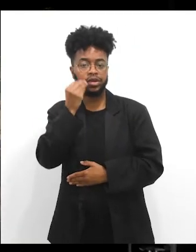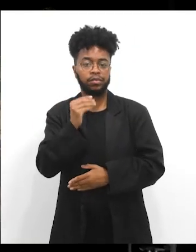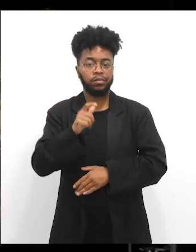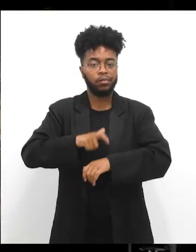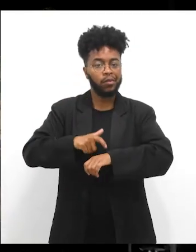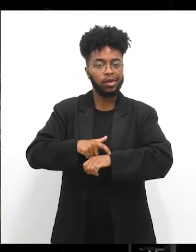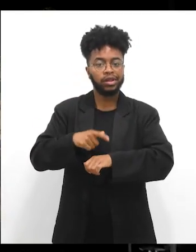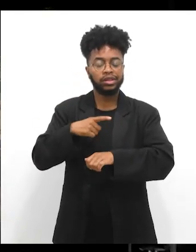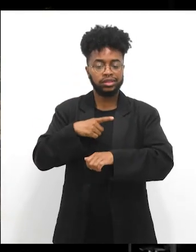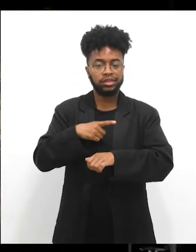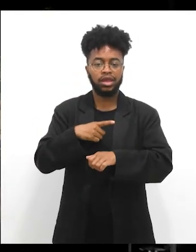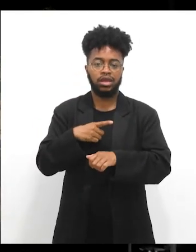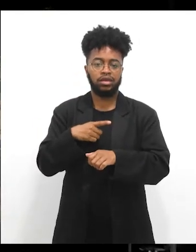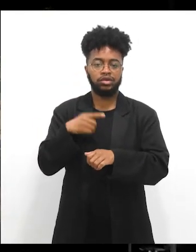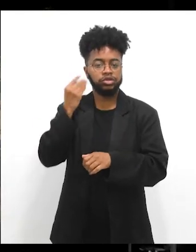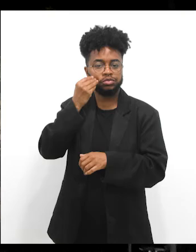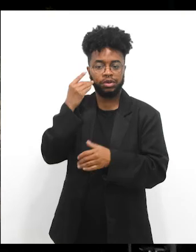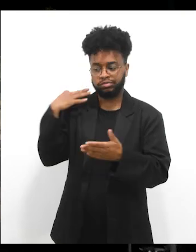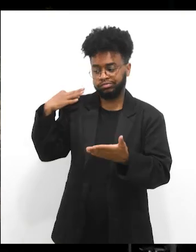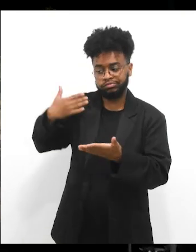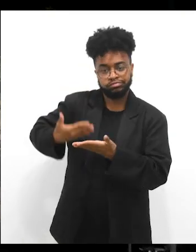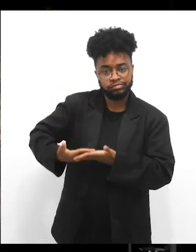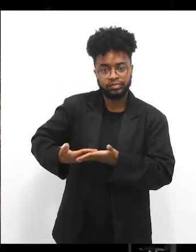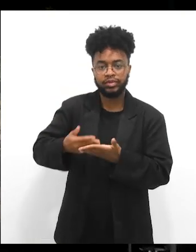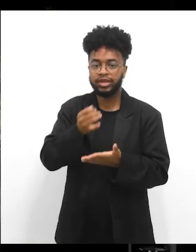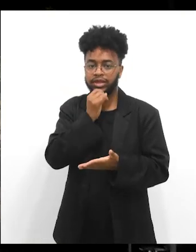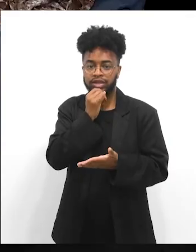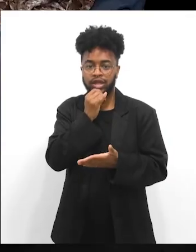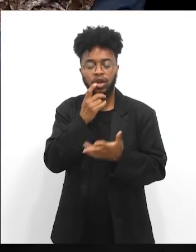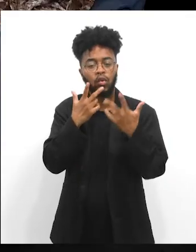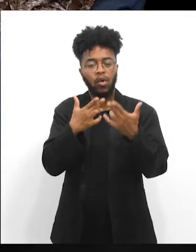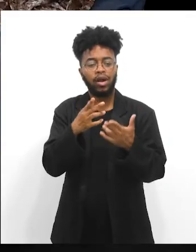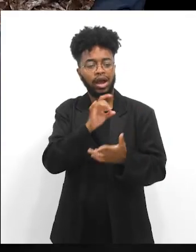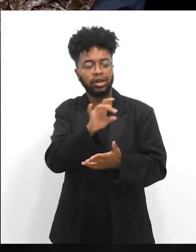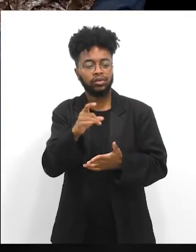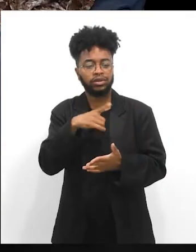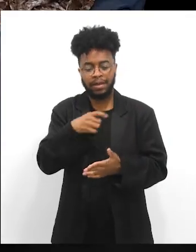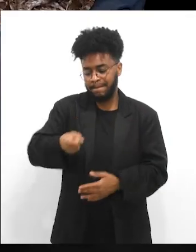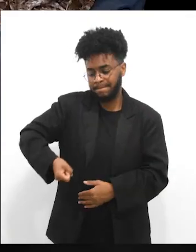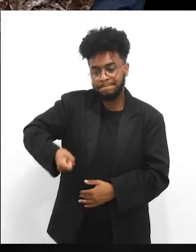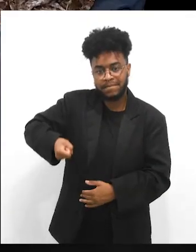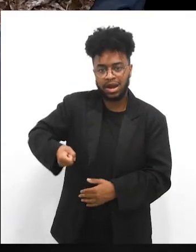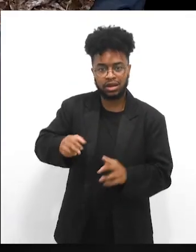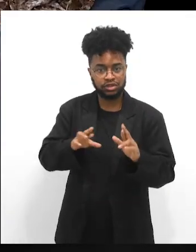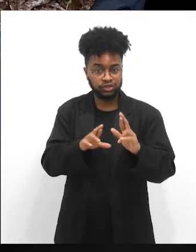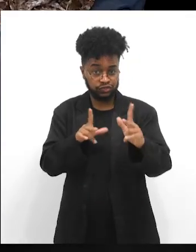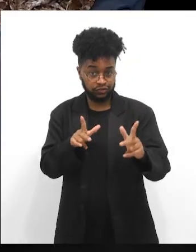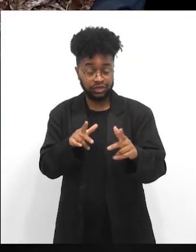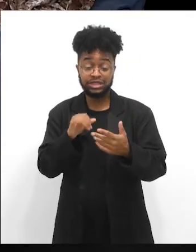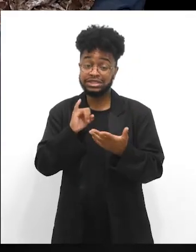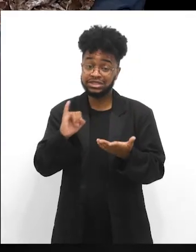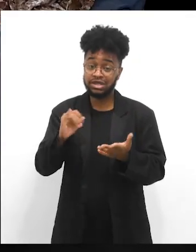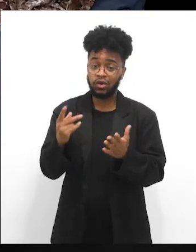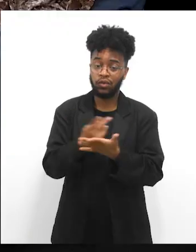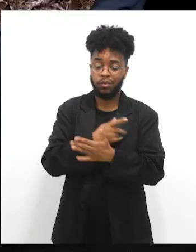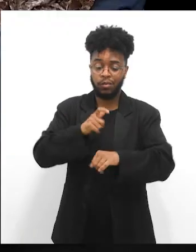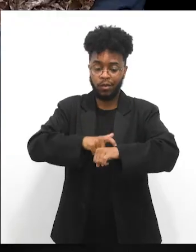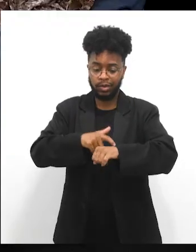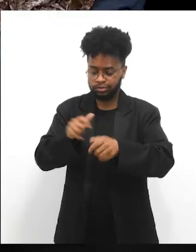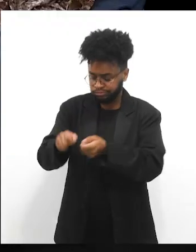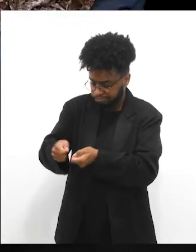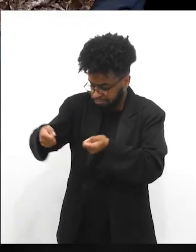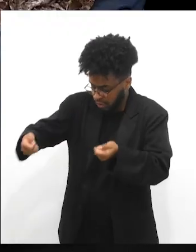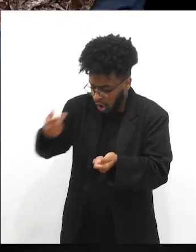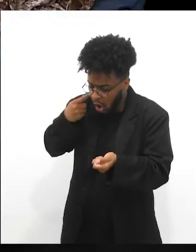esses momentos com uma bagagem que tem. Certo. É como cada um tivesse uma mala diferente, sabe, Luzia? E aí, quando chega